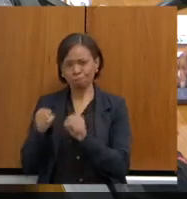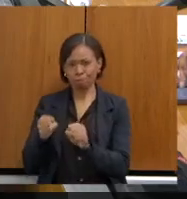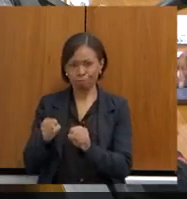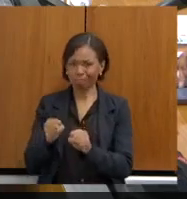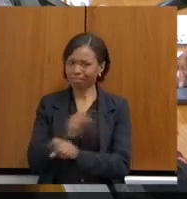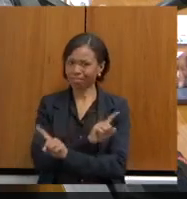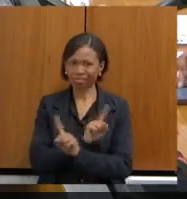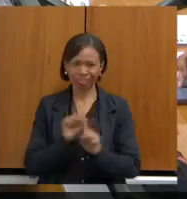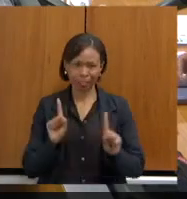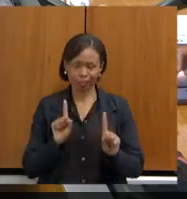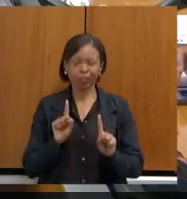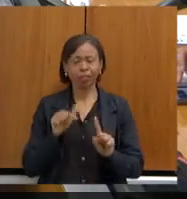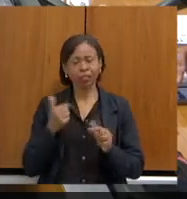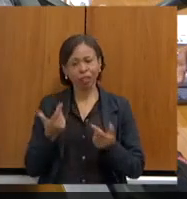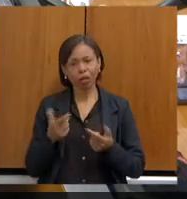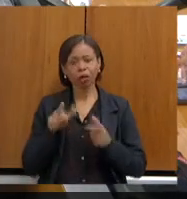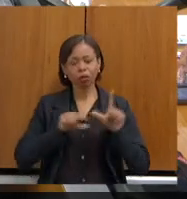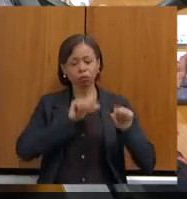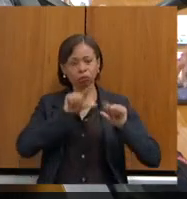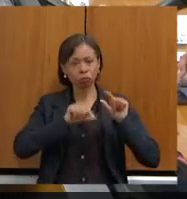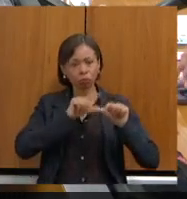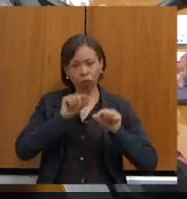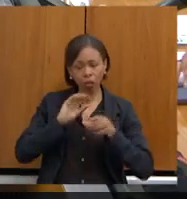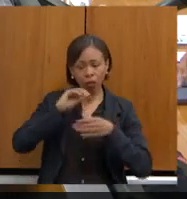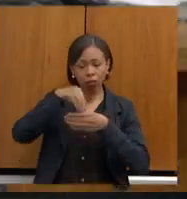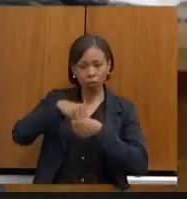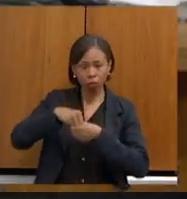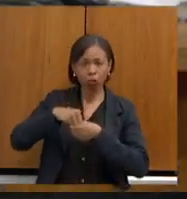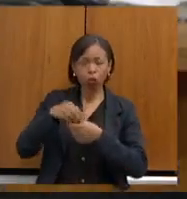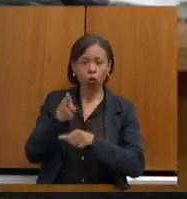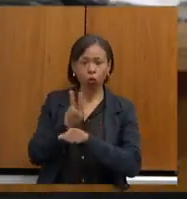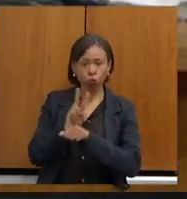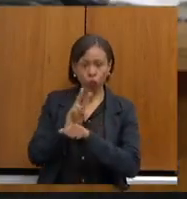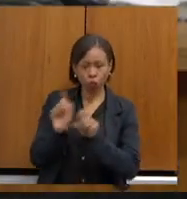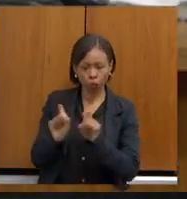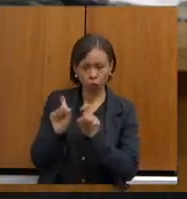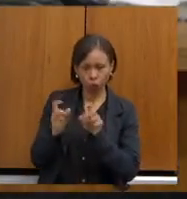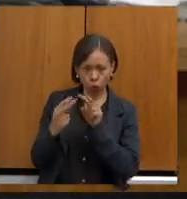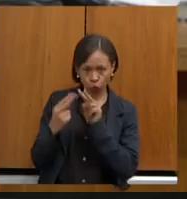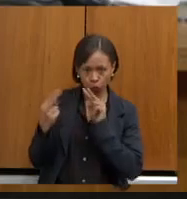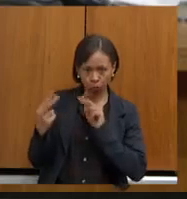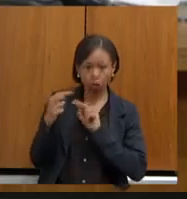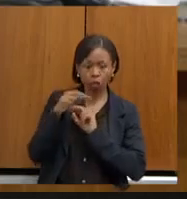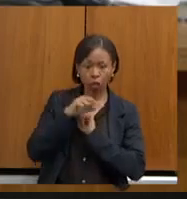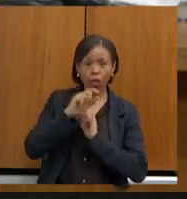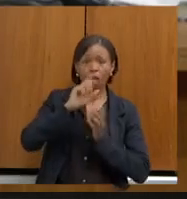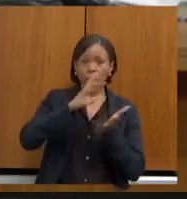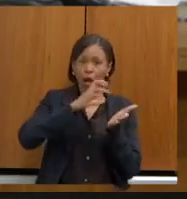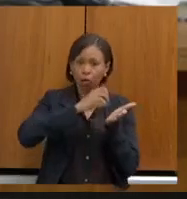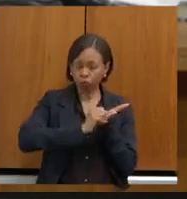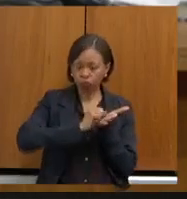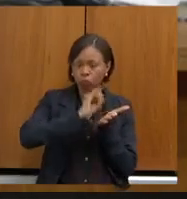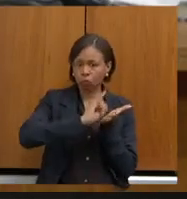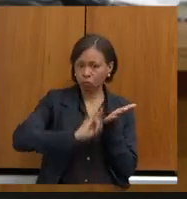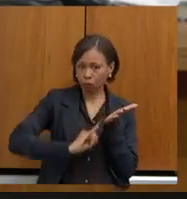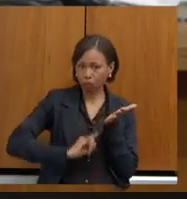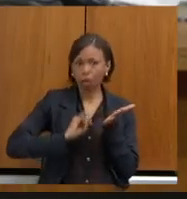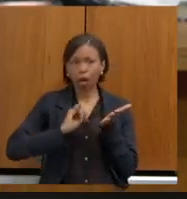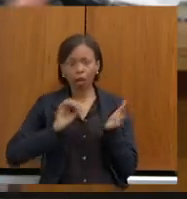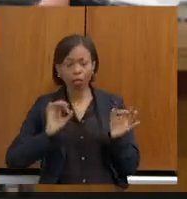os colegas que atuaram no plantão digital assim se inscreveram e nós estamos concluído o processo